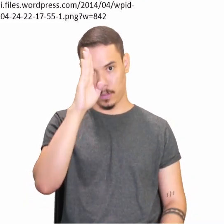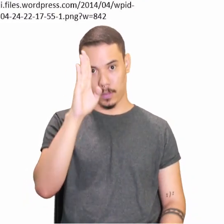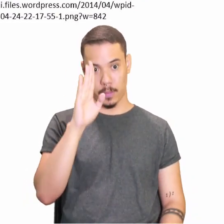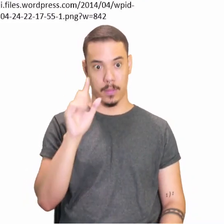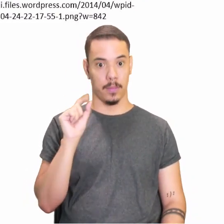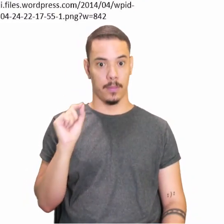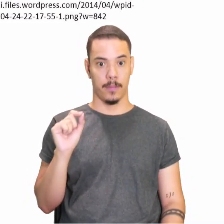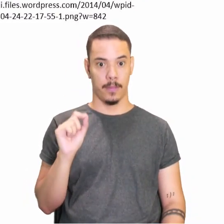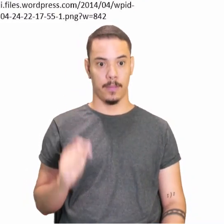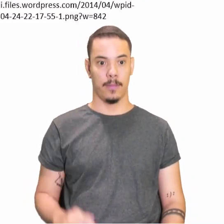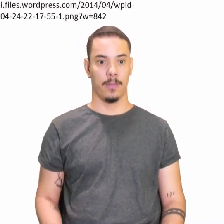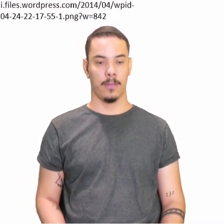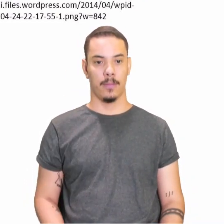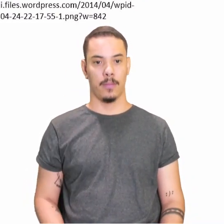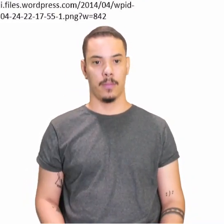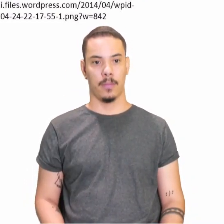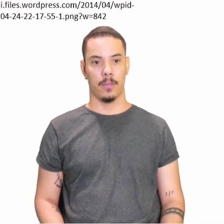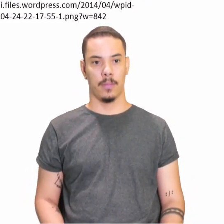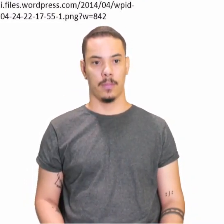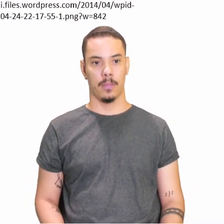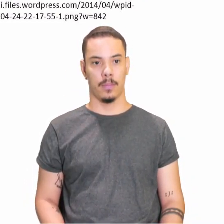quem?